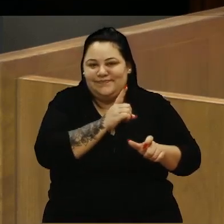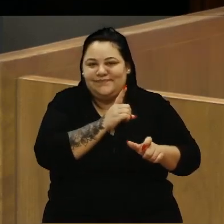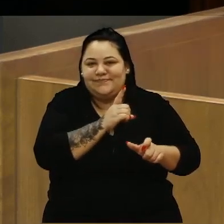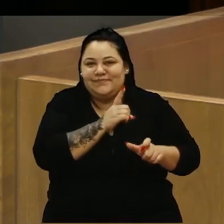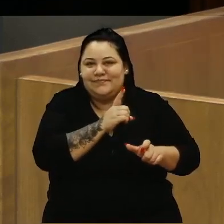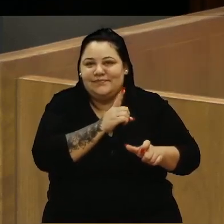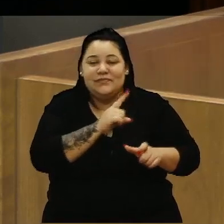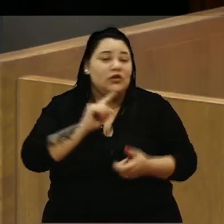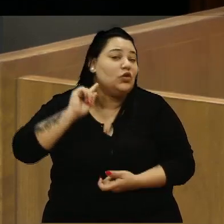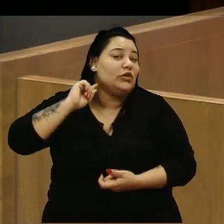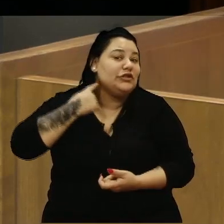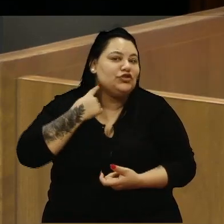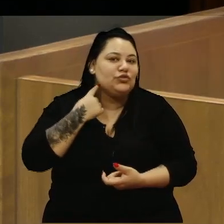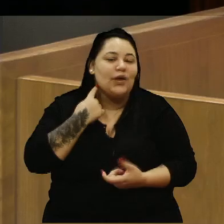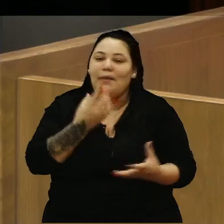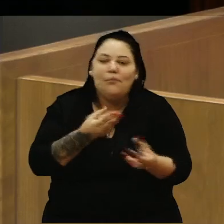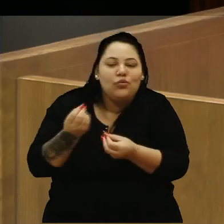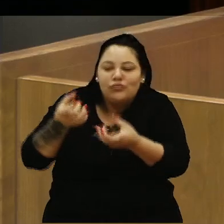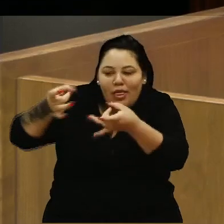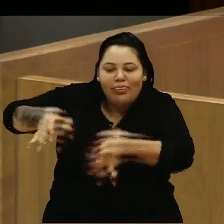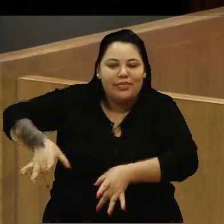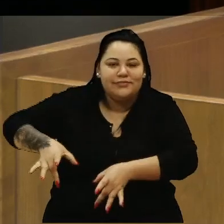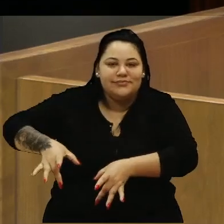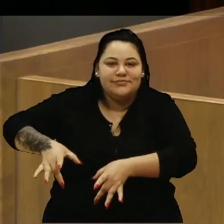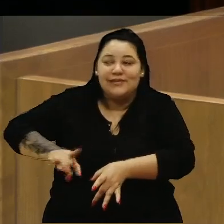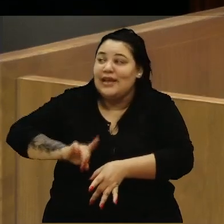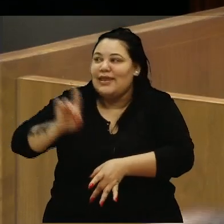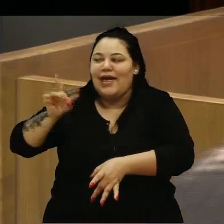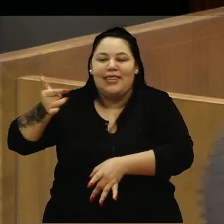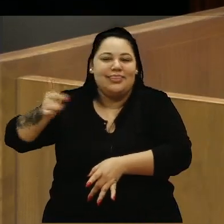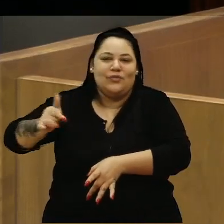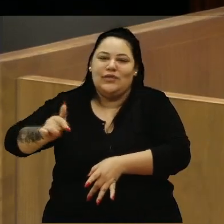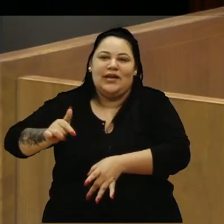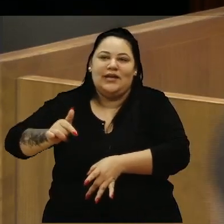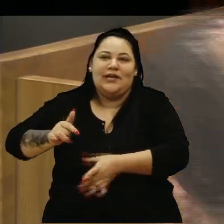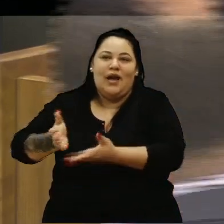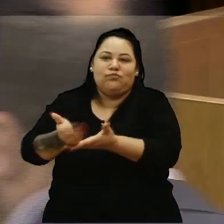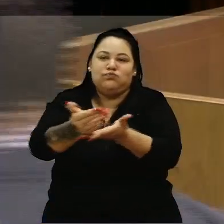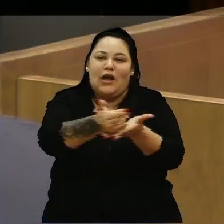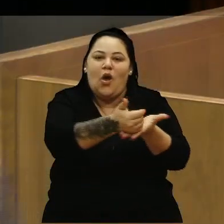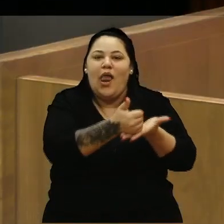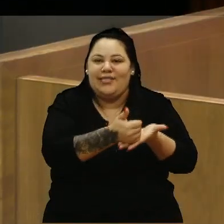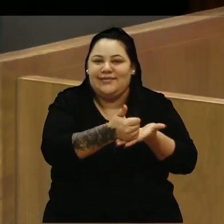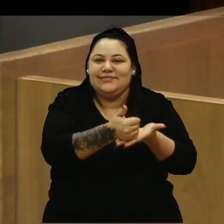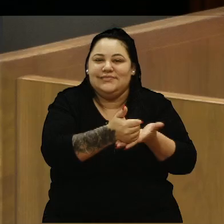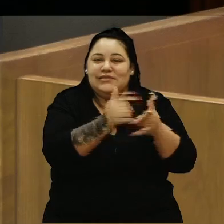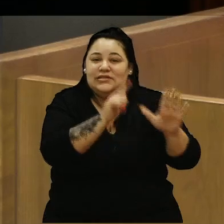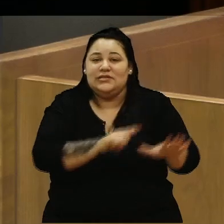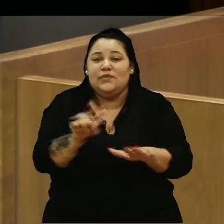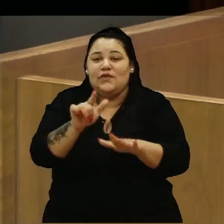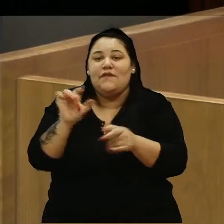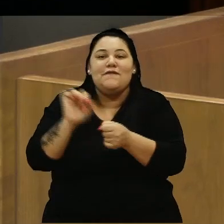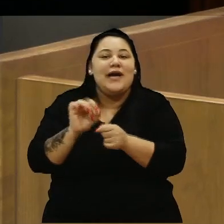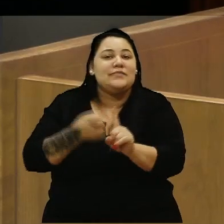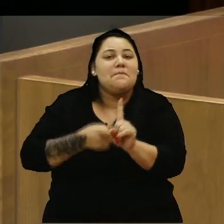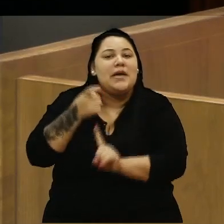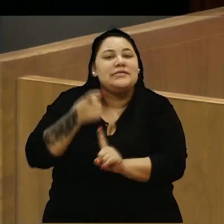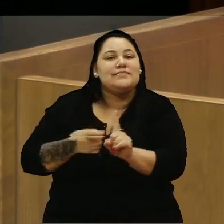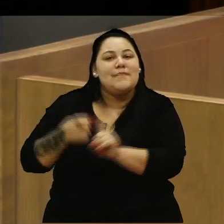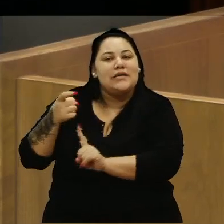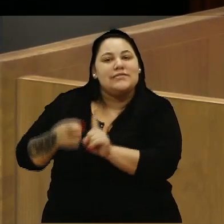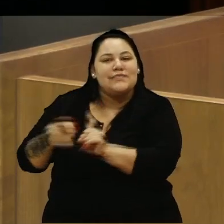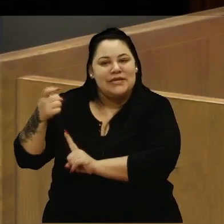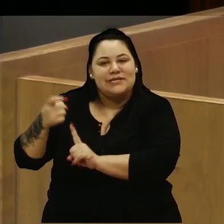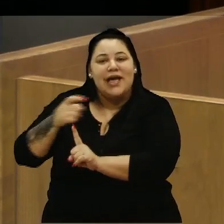lixo é muito grande. E lá a gente não tem a coleta semanal, ela é feita mensal. Então, a gente